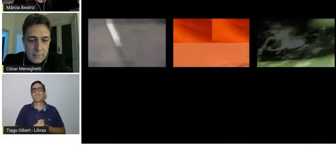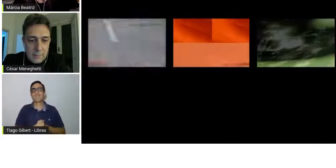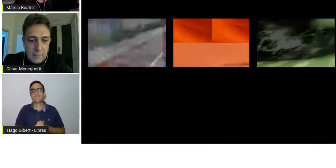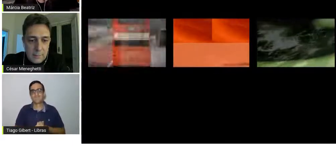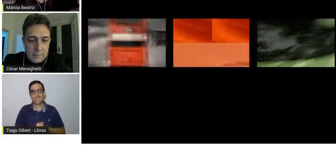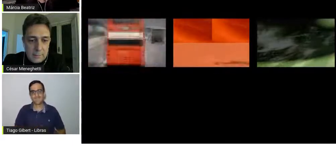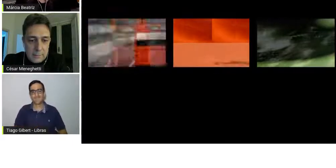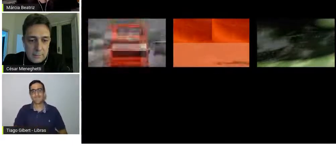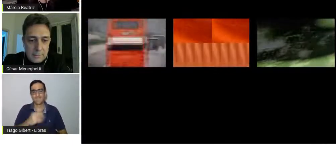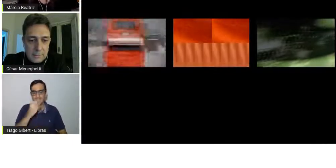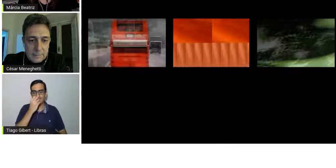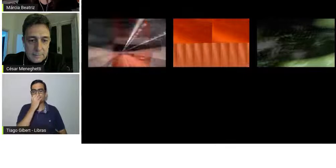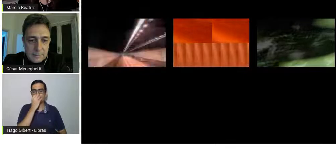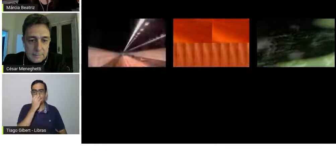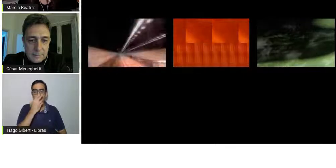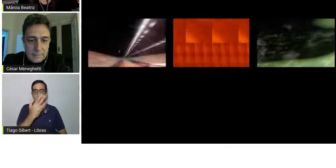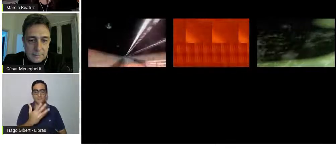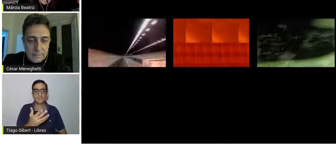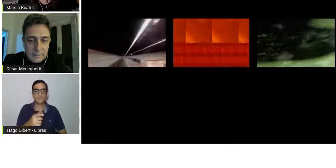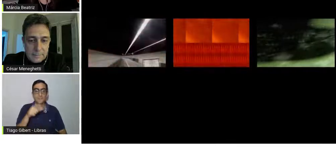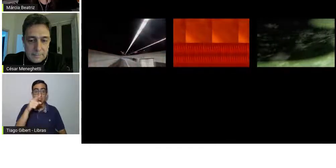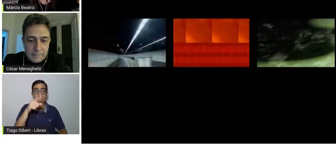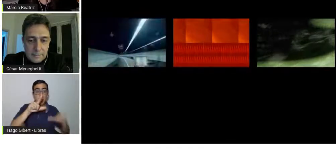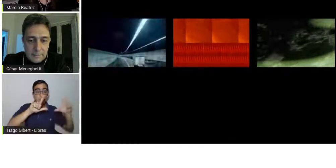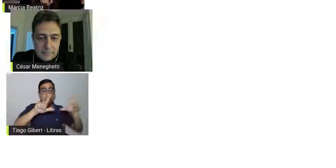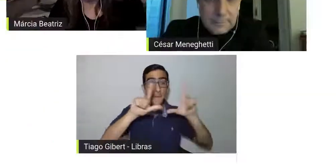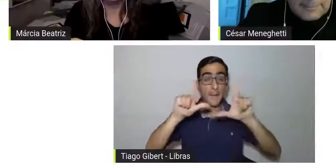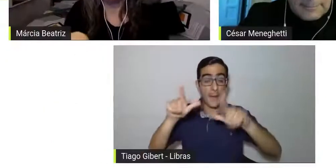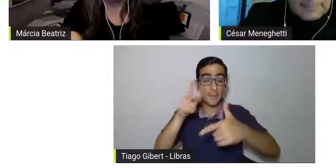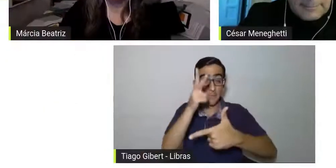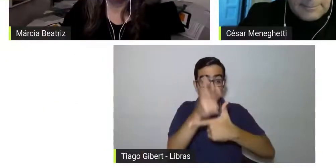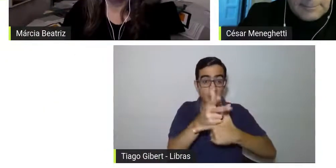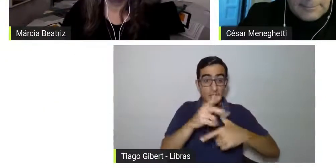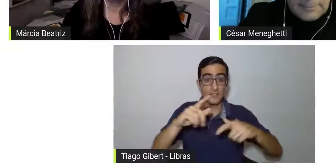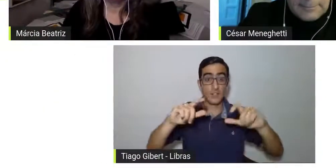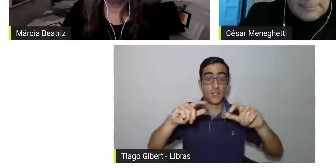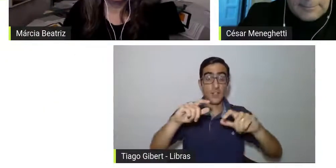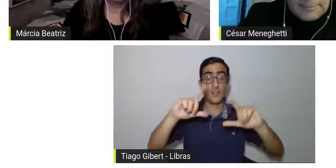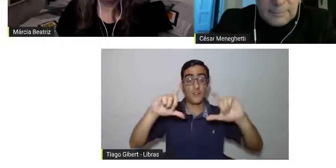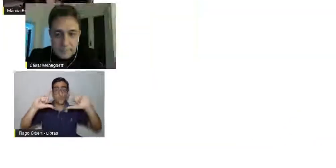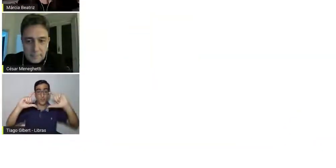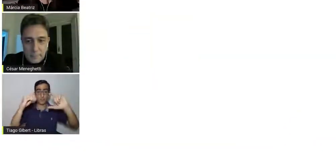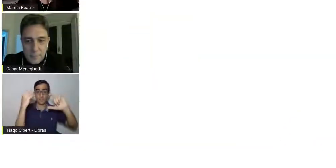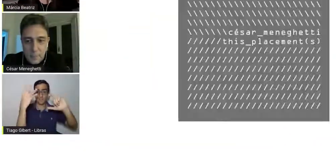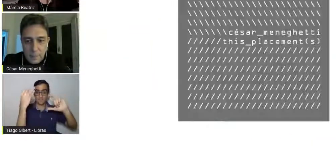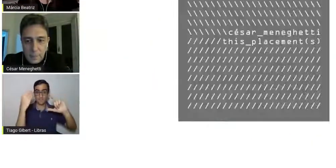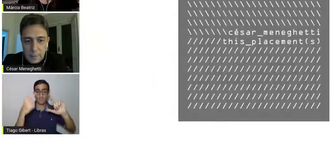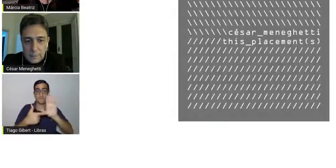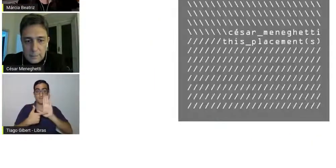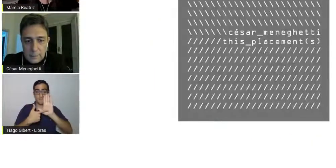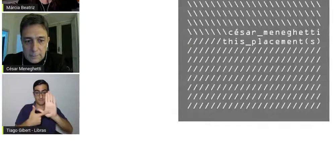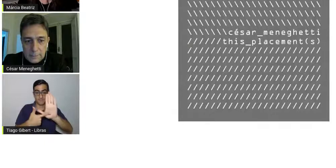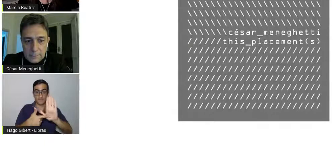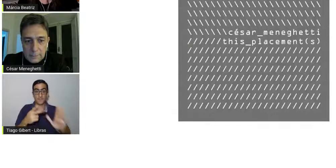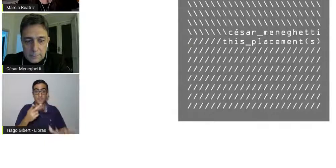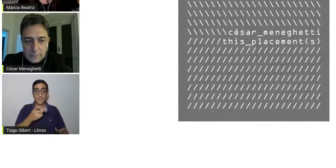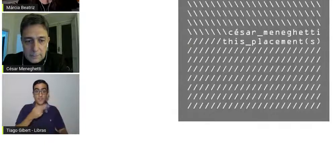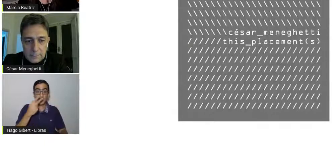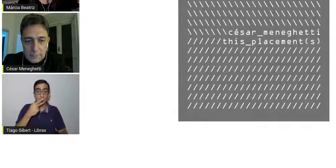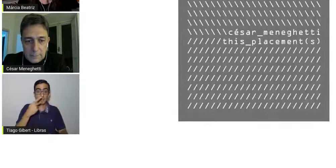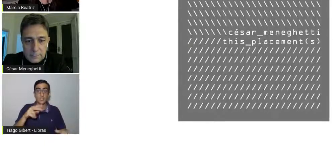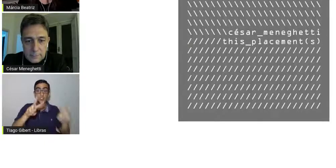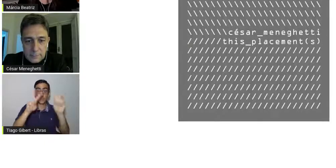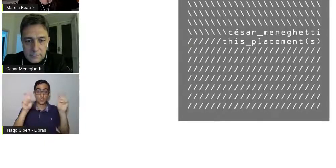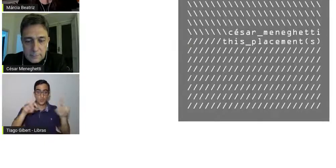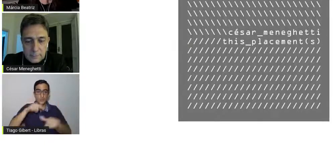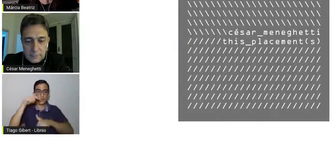Muito bom. A gente tem umas imagens aqui que a gente vai passar, que vai falar um pouquinho mais desse